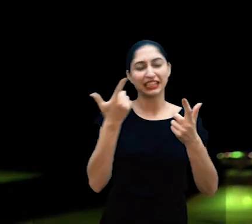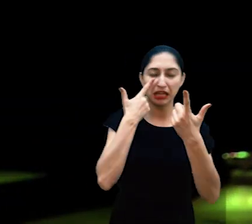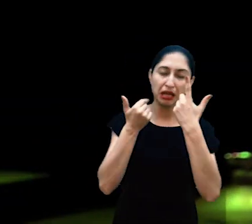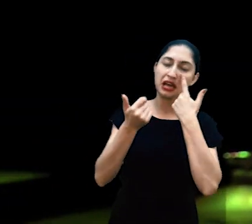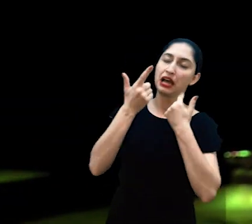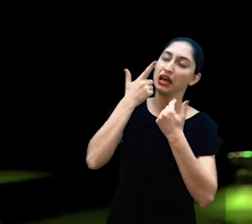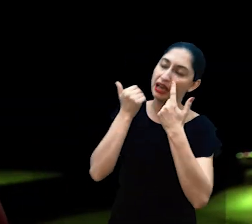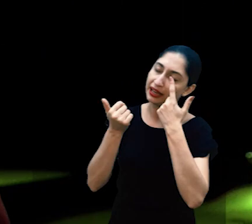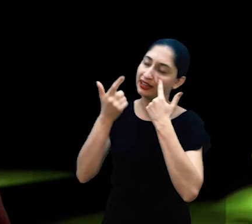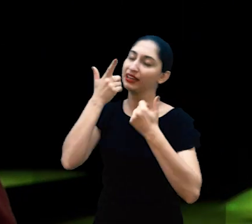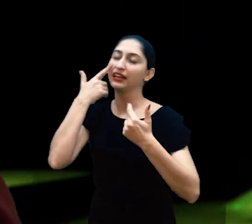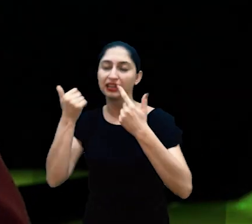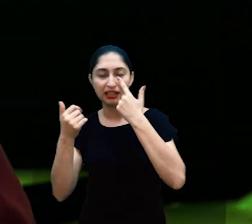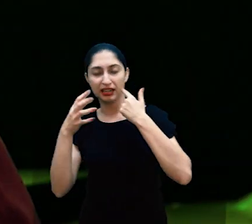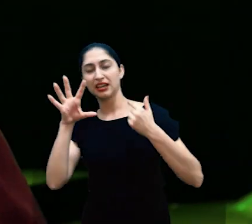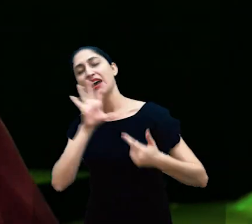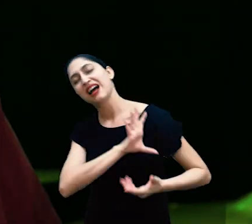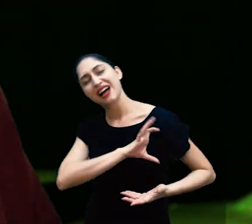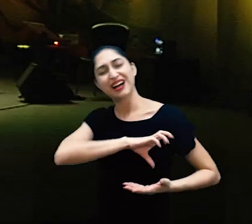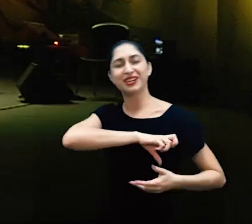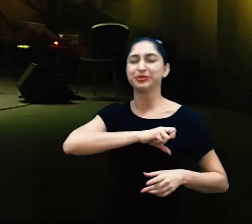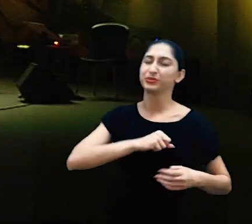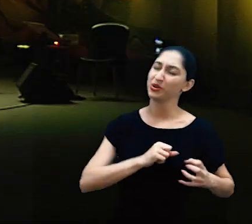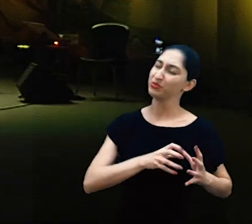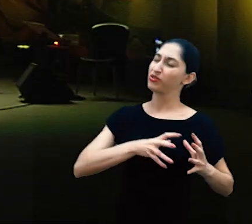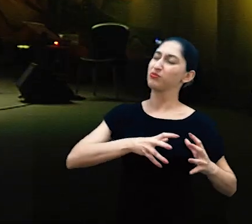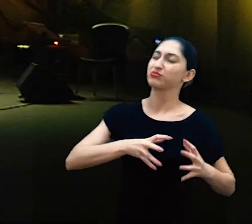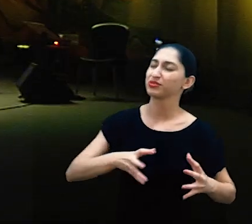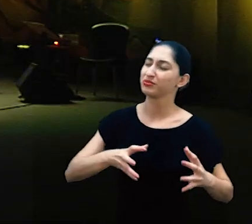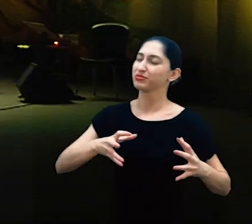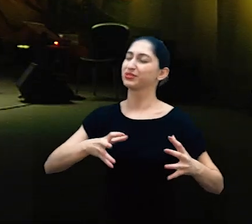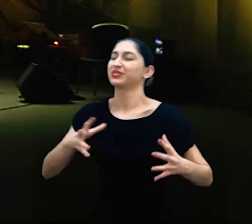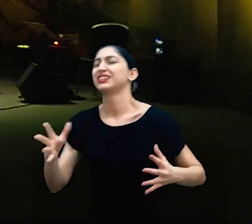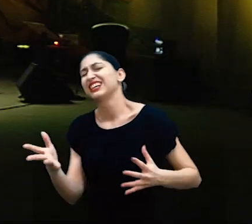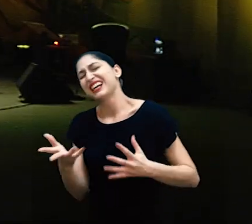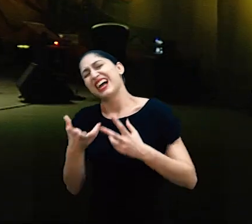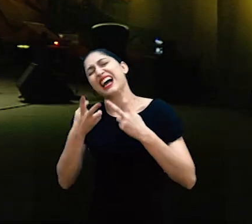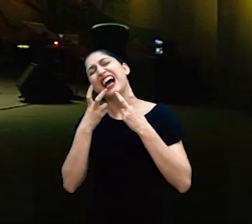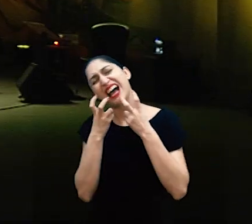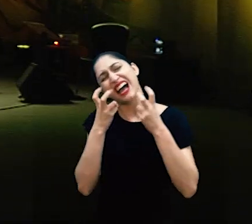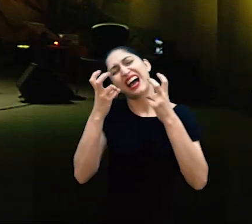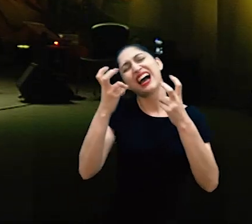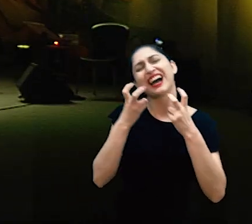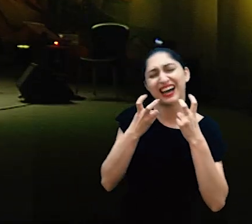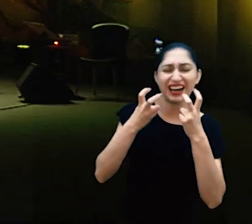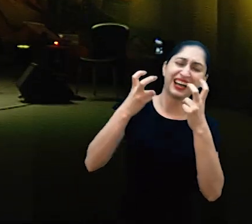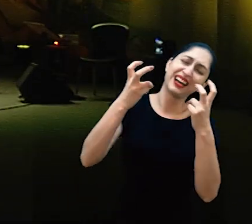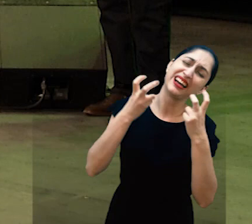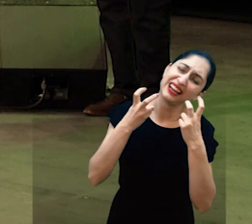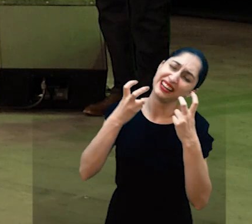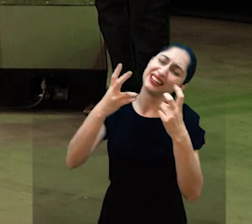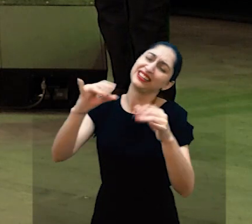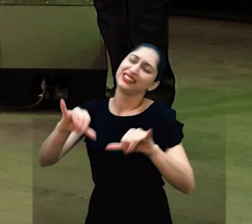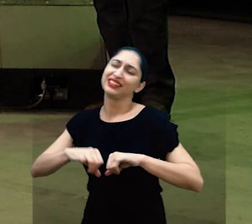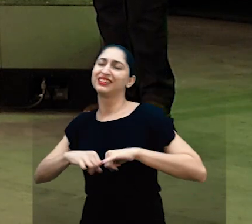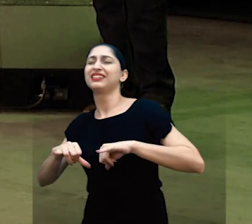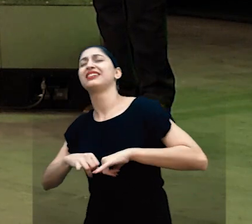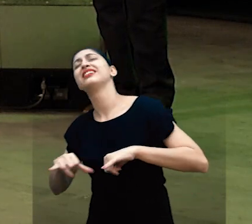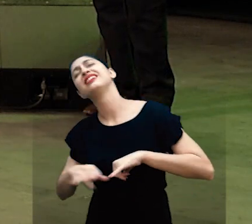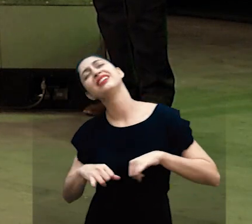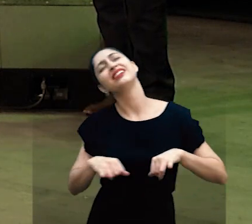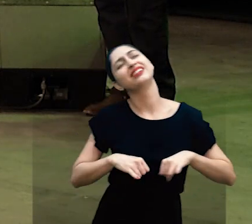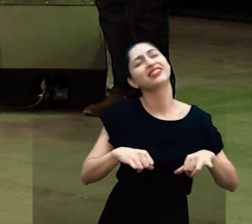entrego todinho ao amor, e teu gemido disfarce minha alma essa